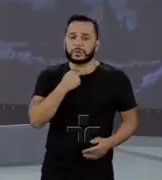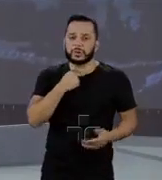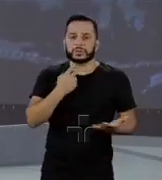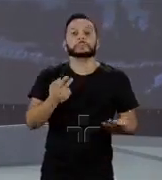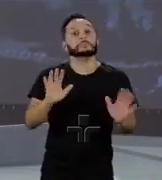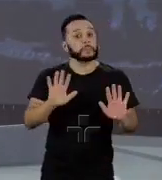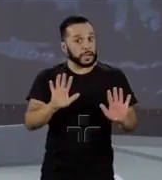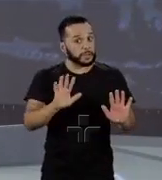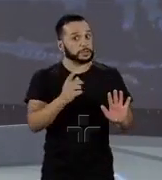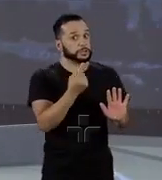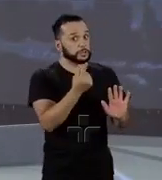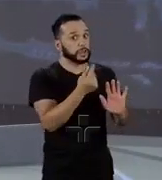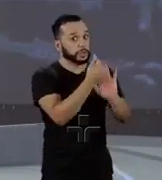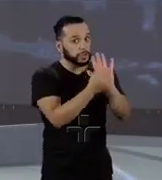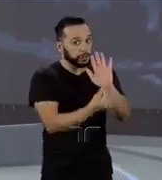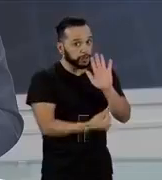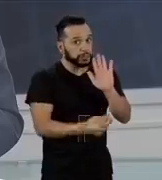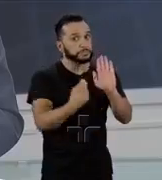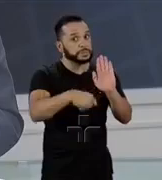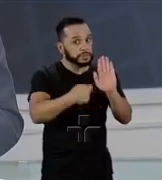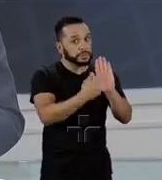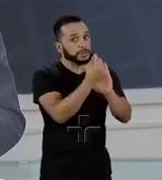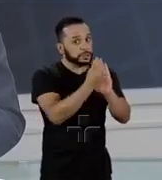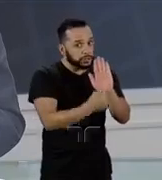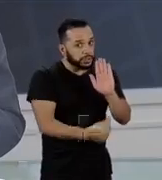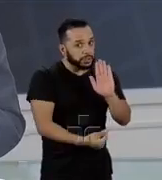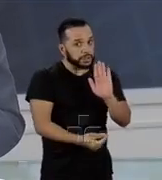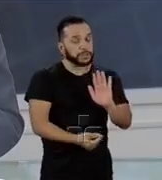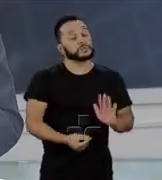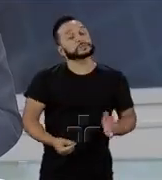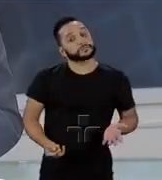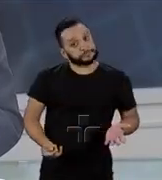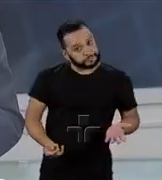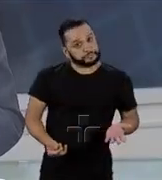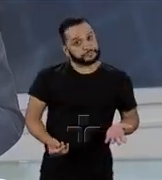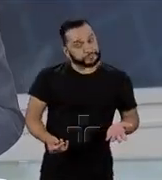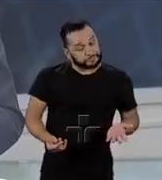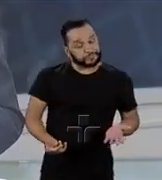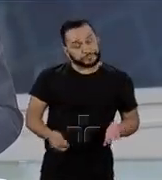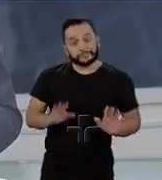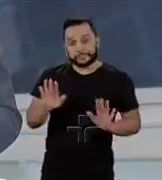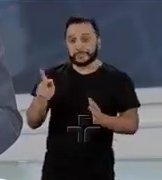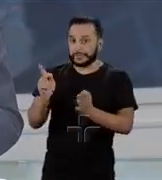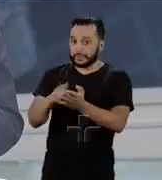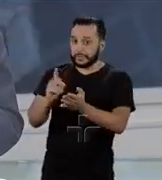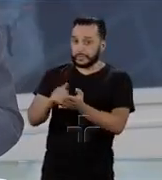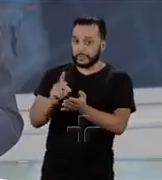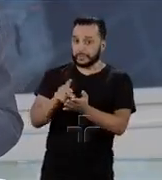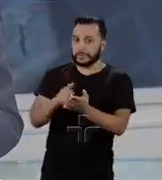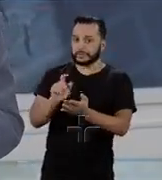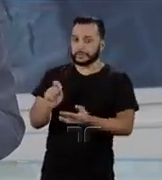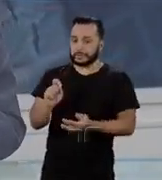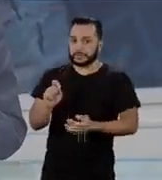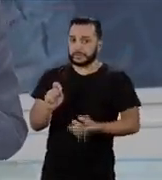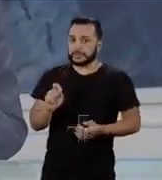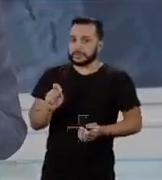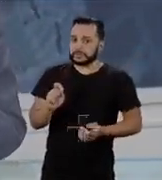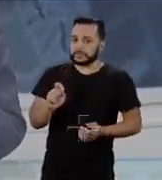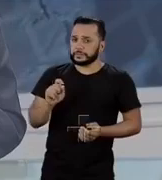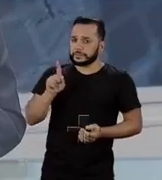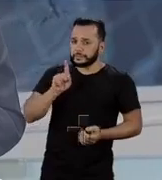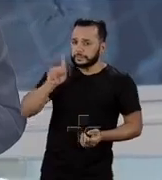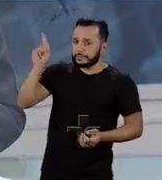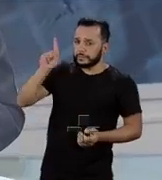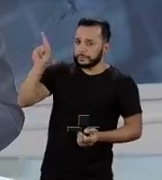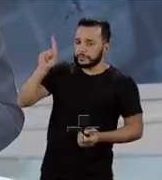saiu. Então, aí algumas ponderações. A primeira delas é que o risco